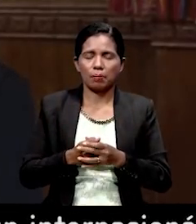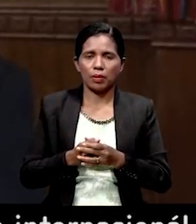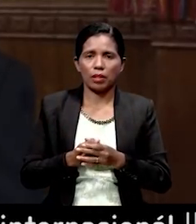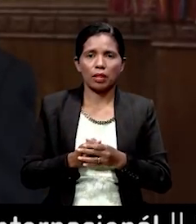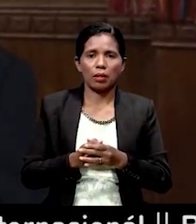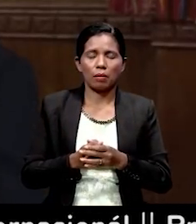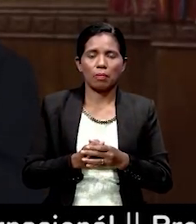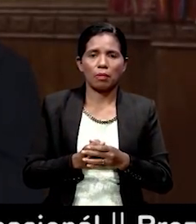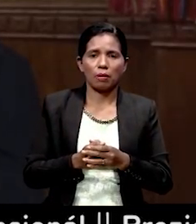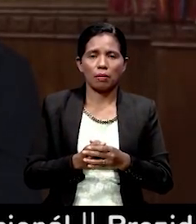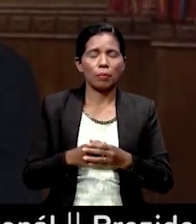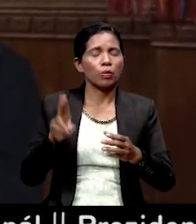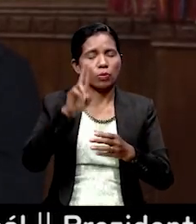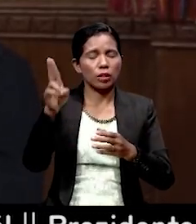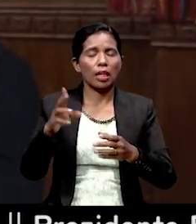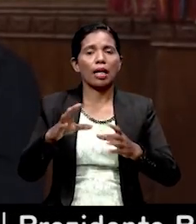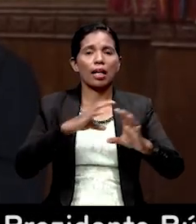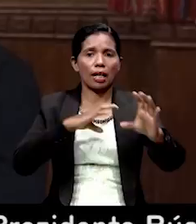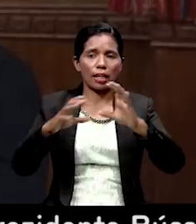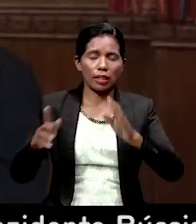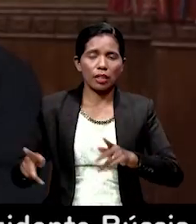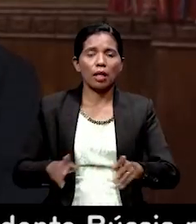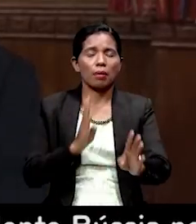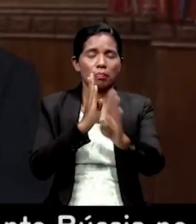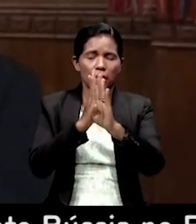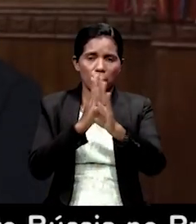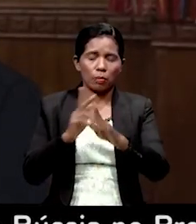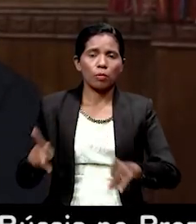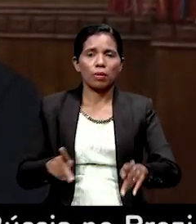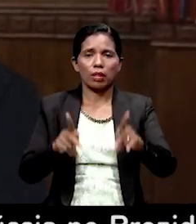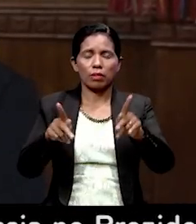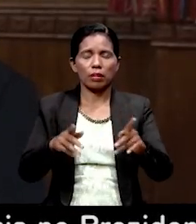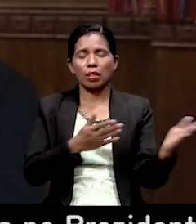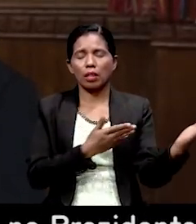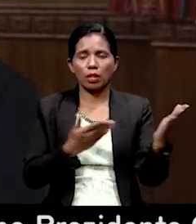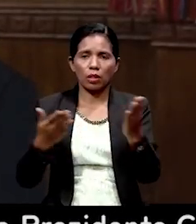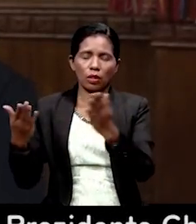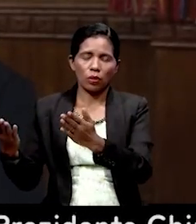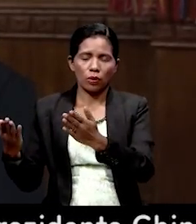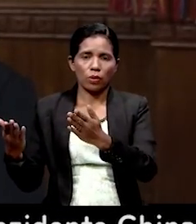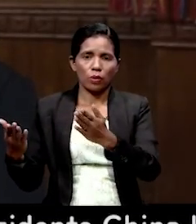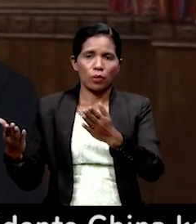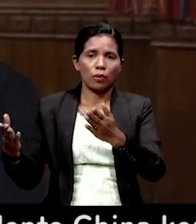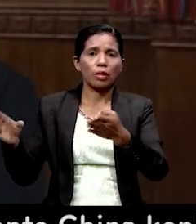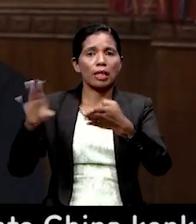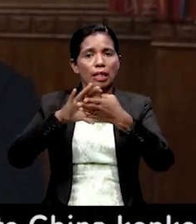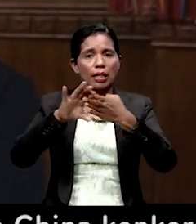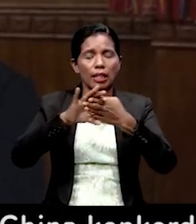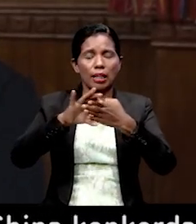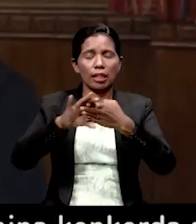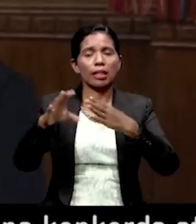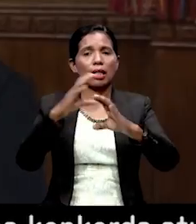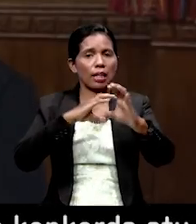sira, sira tem que lori documentos careta ninian documento careta nebe